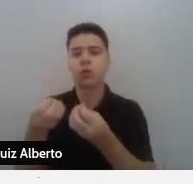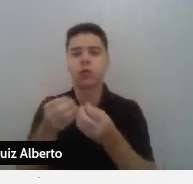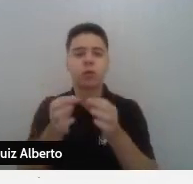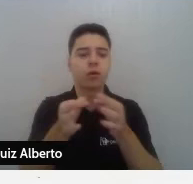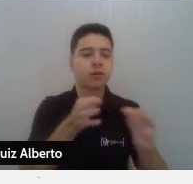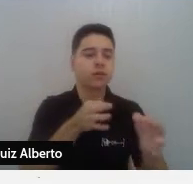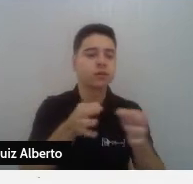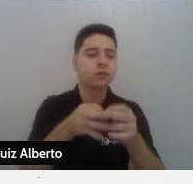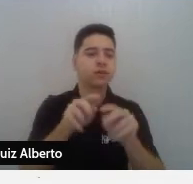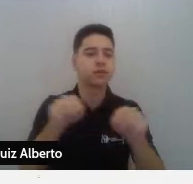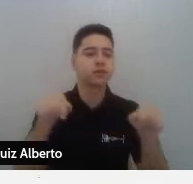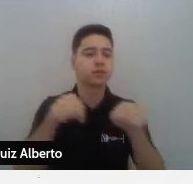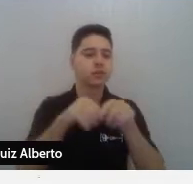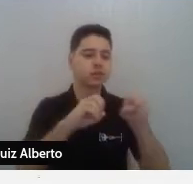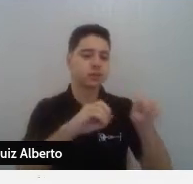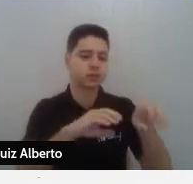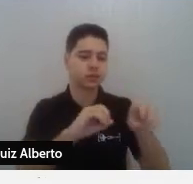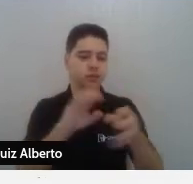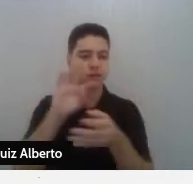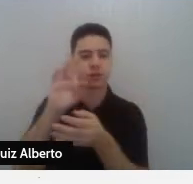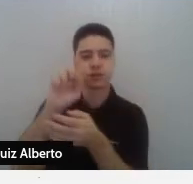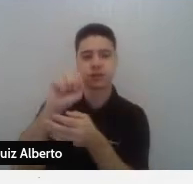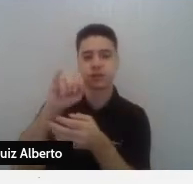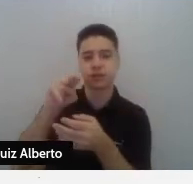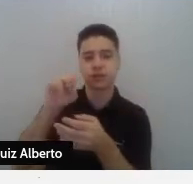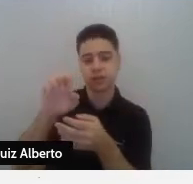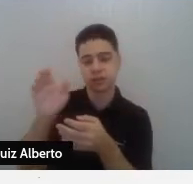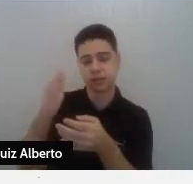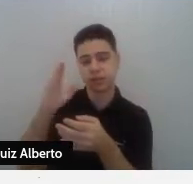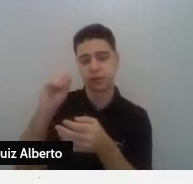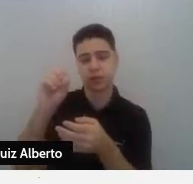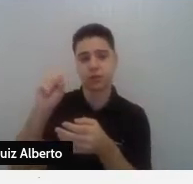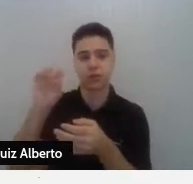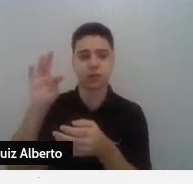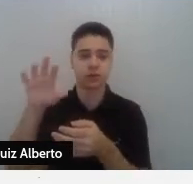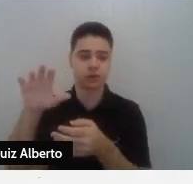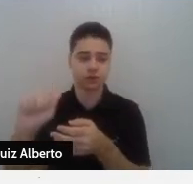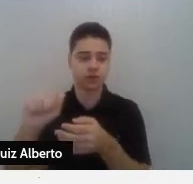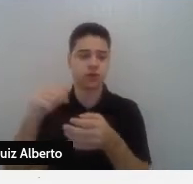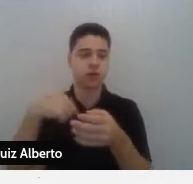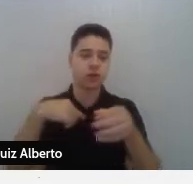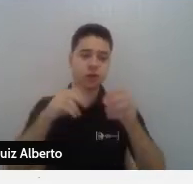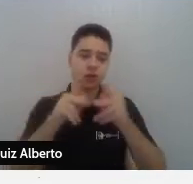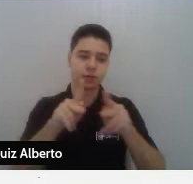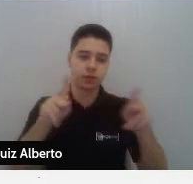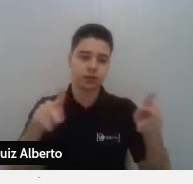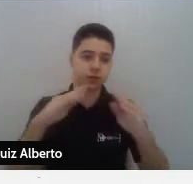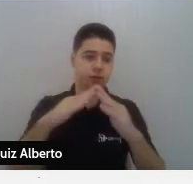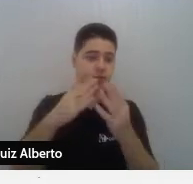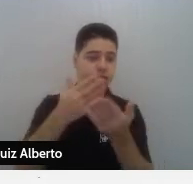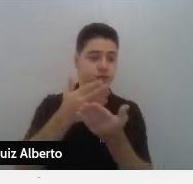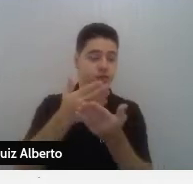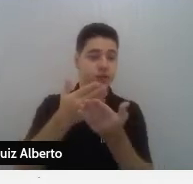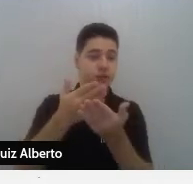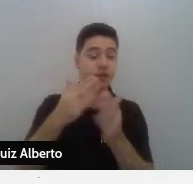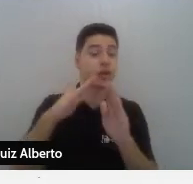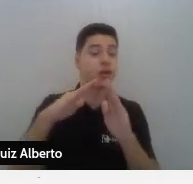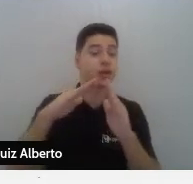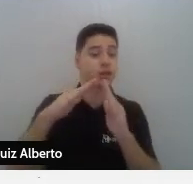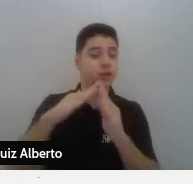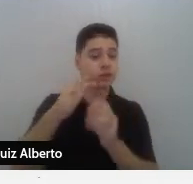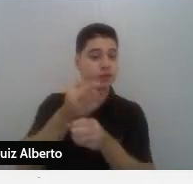Tayane Costa, sou educadora da Casa Fiat de Cultura. Eu sou uma mulher